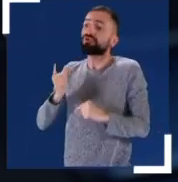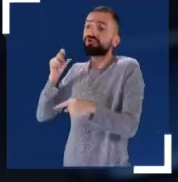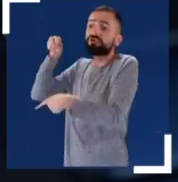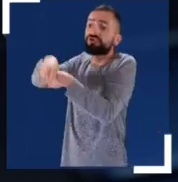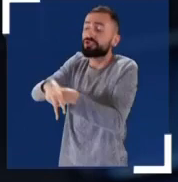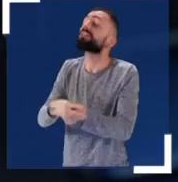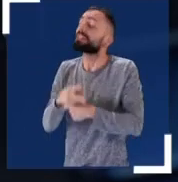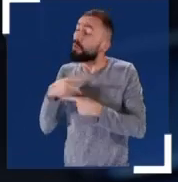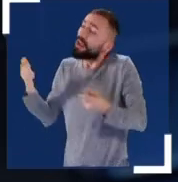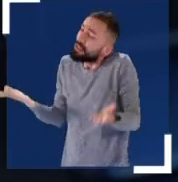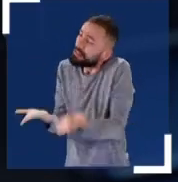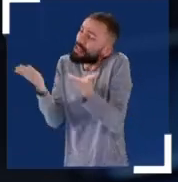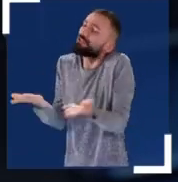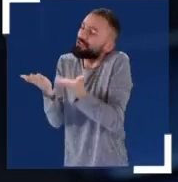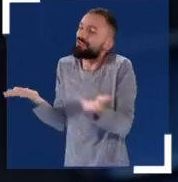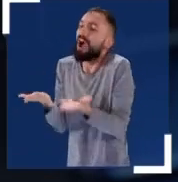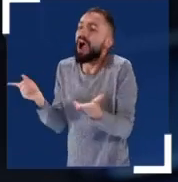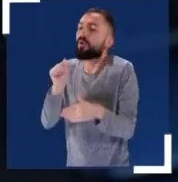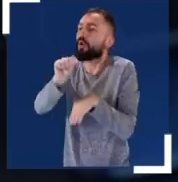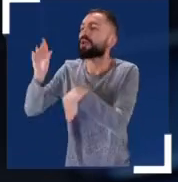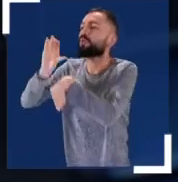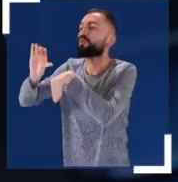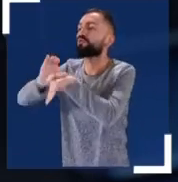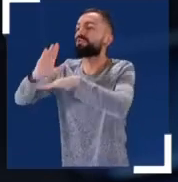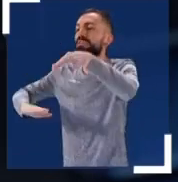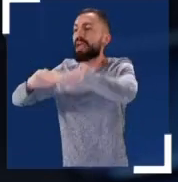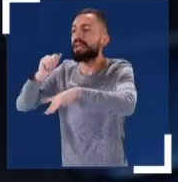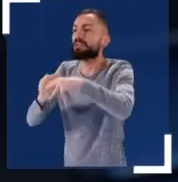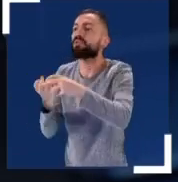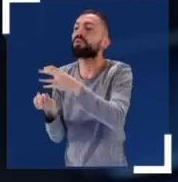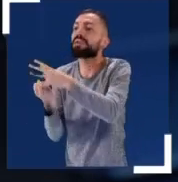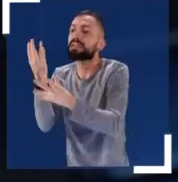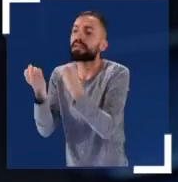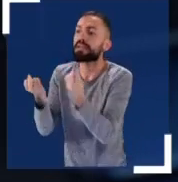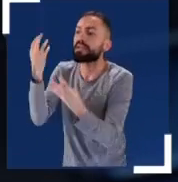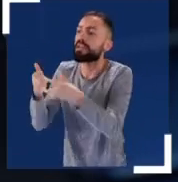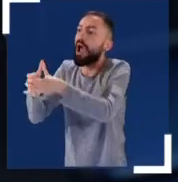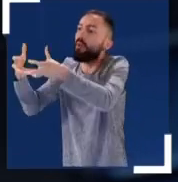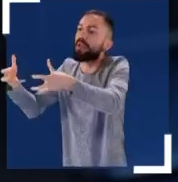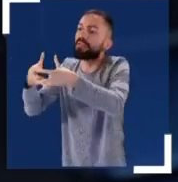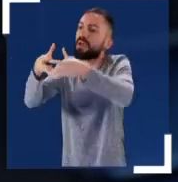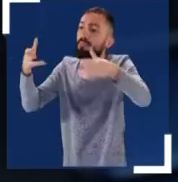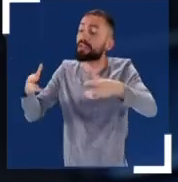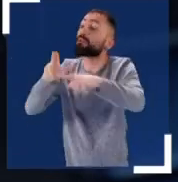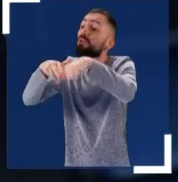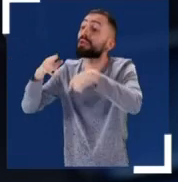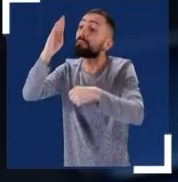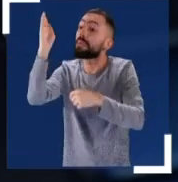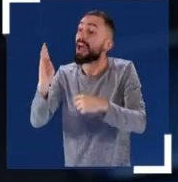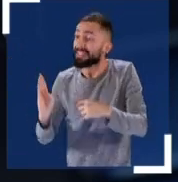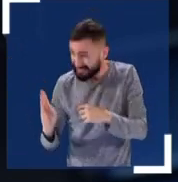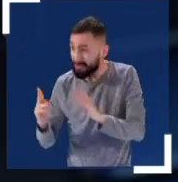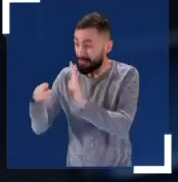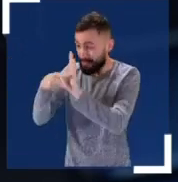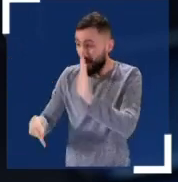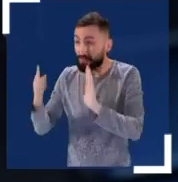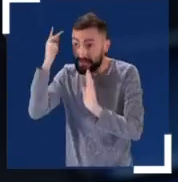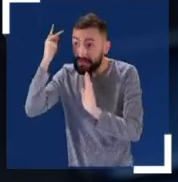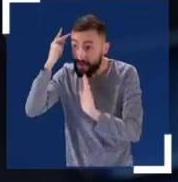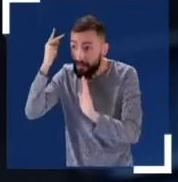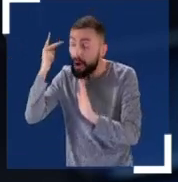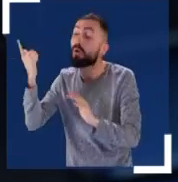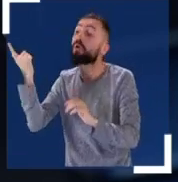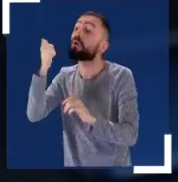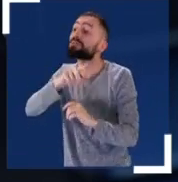dos cursos técnicos nas ETECs e nas FATECs, para que mais brasileiros vivendo em São Paulo tenham a oportunidade do emprego. Emprego